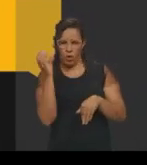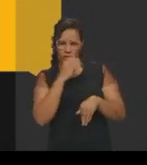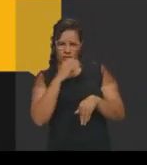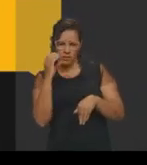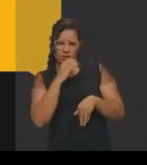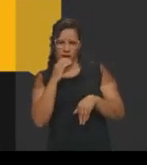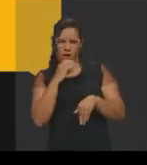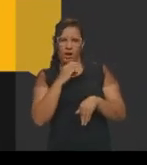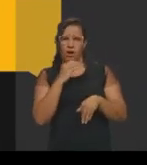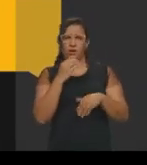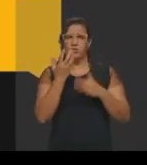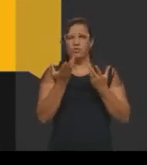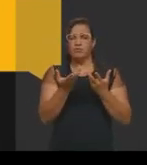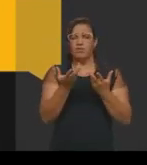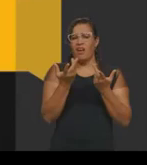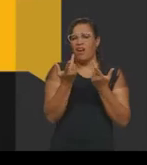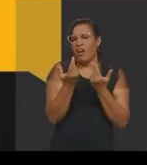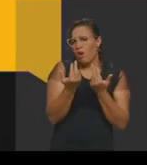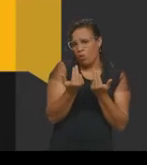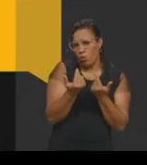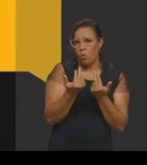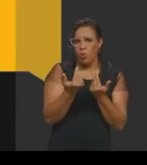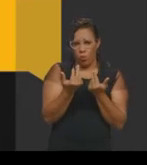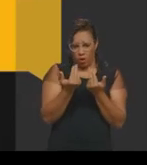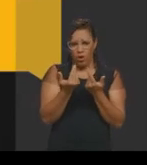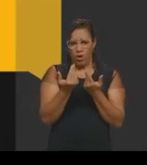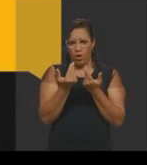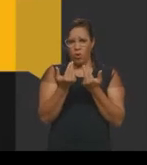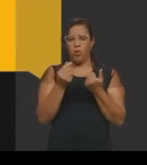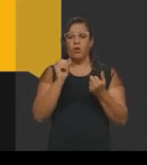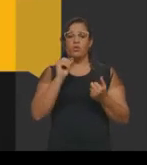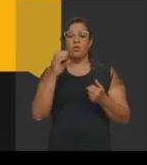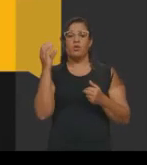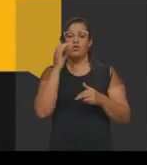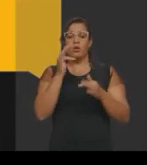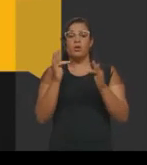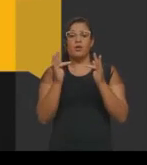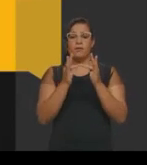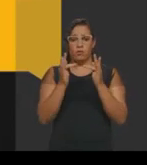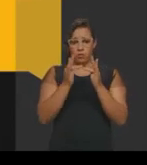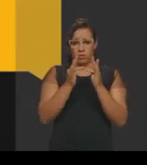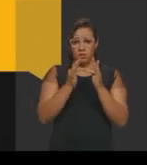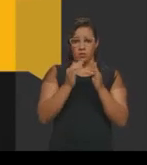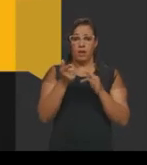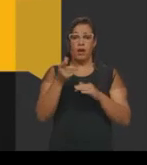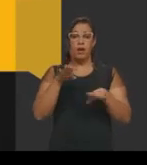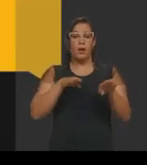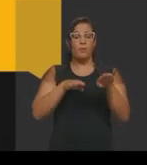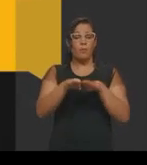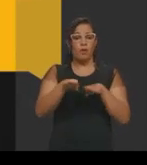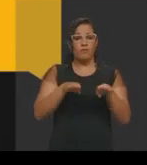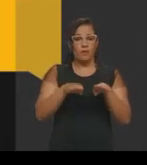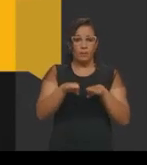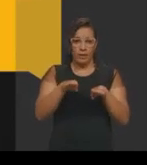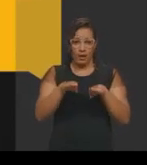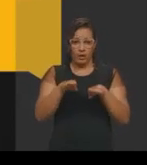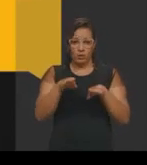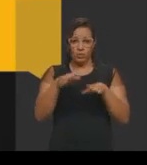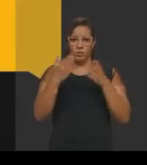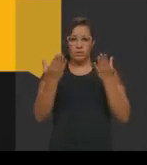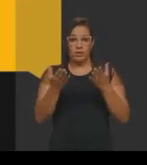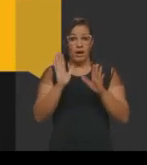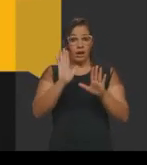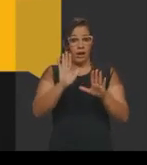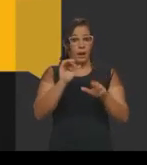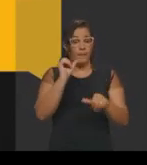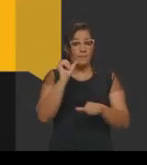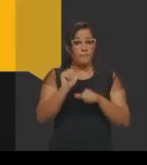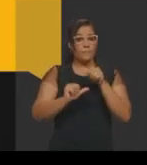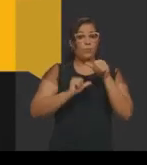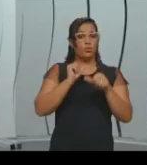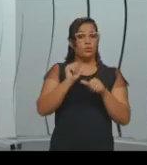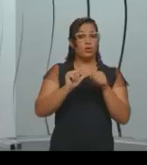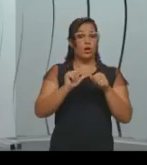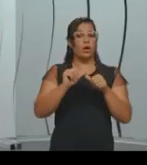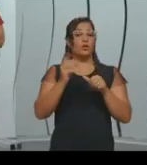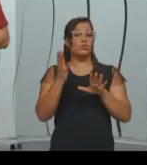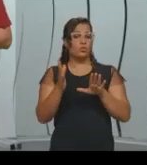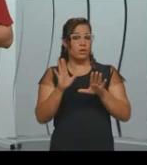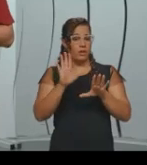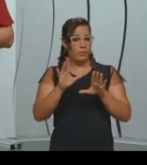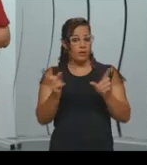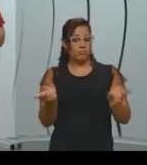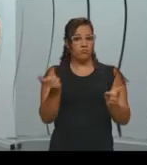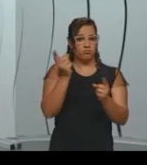menos o mesmo jeitão da função horária das posições do movimento uniforme. Claro, mudando as variáveis,